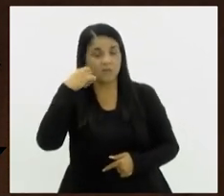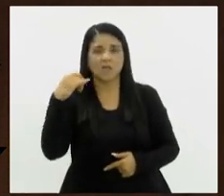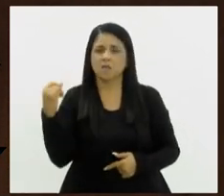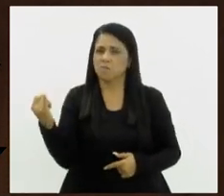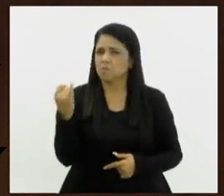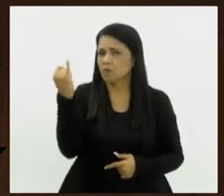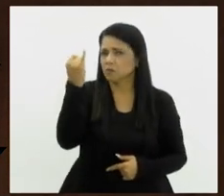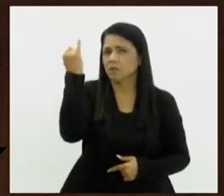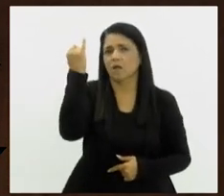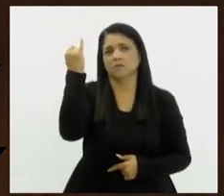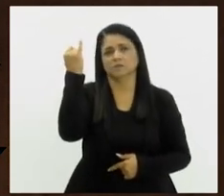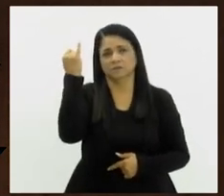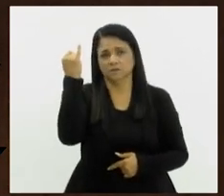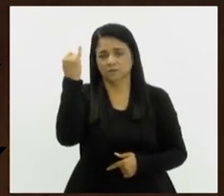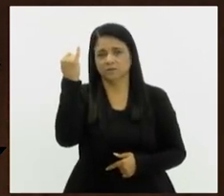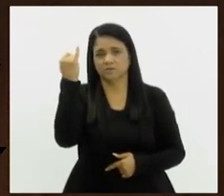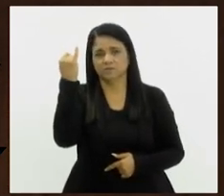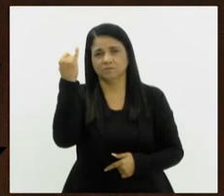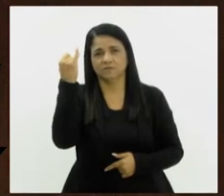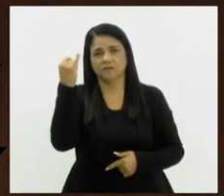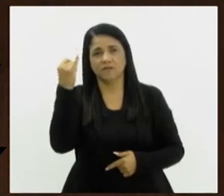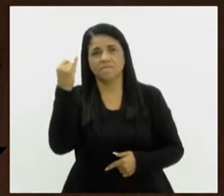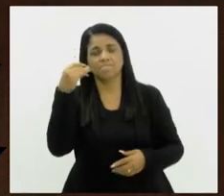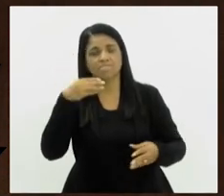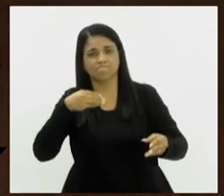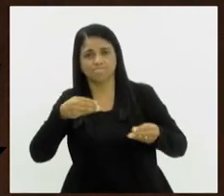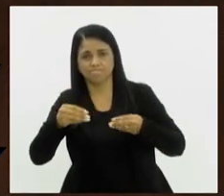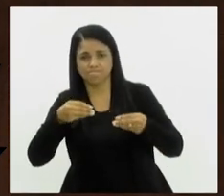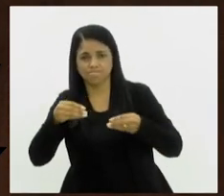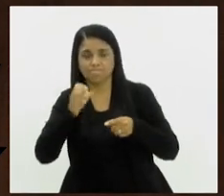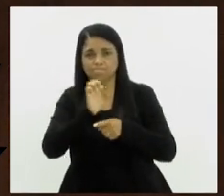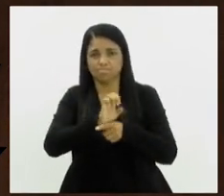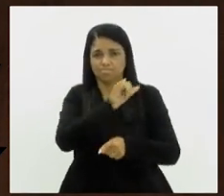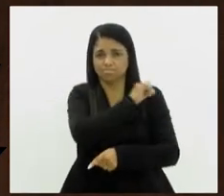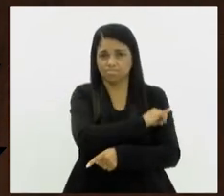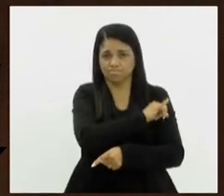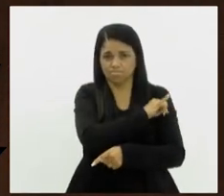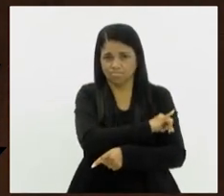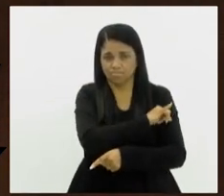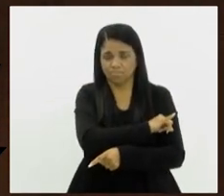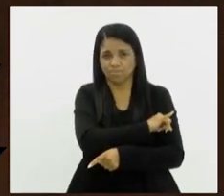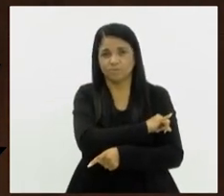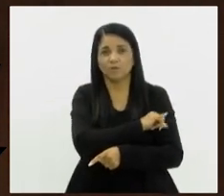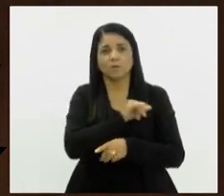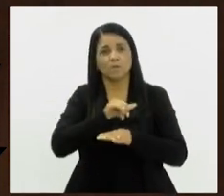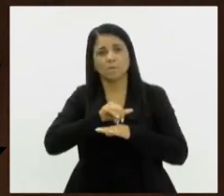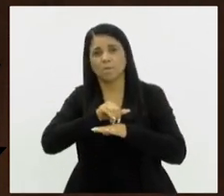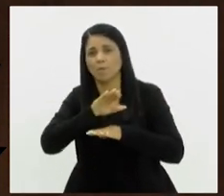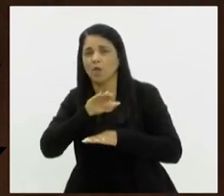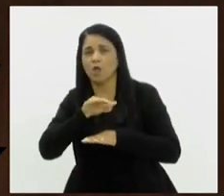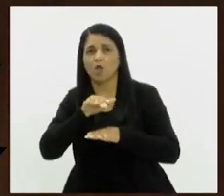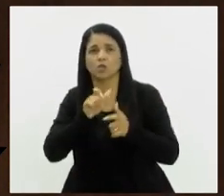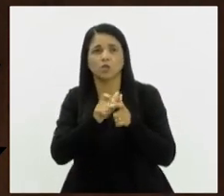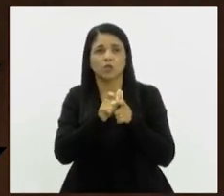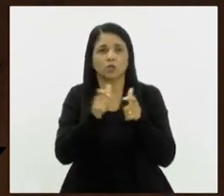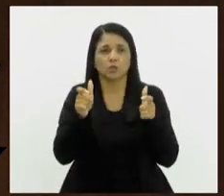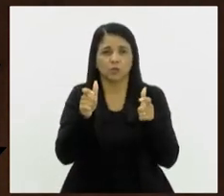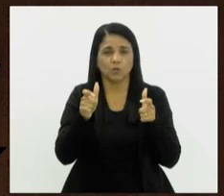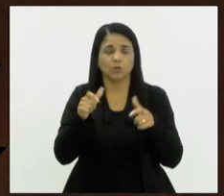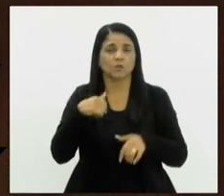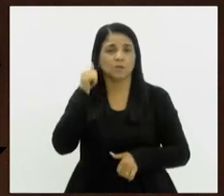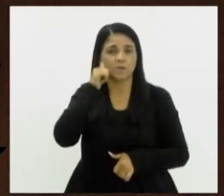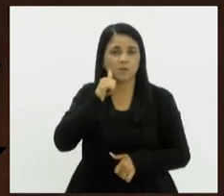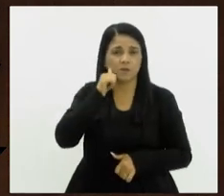importância e da viabilidade também de o Estado do Rio de Janeiro, onde tem o maior número de mulheres, inclusive cerca